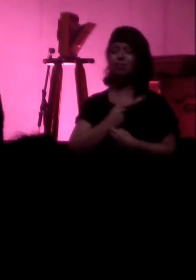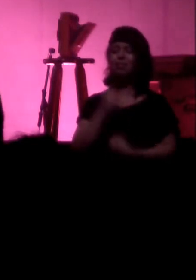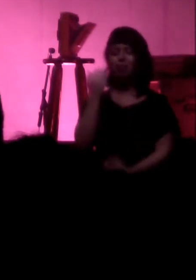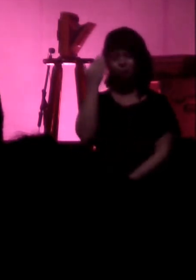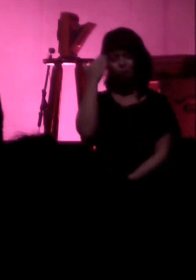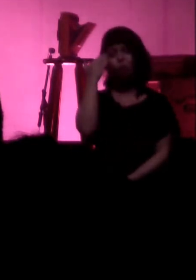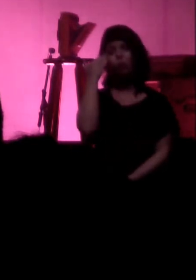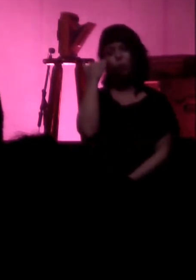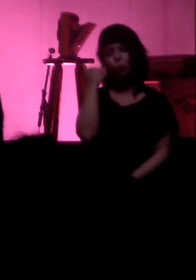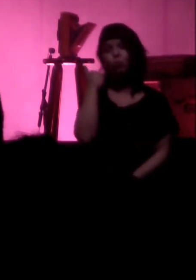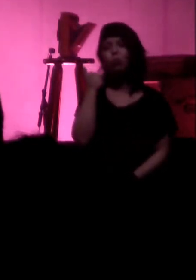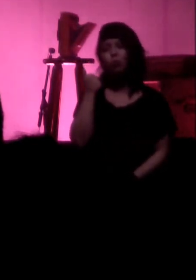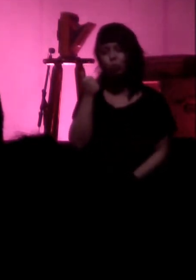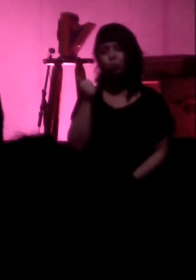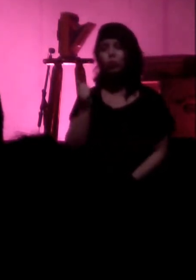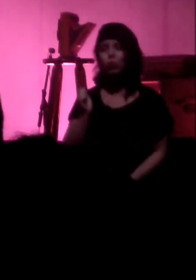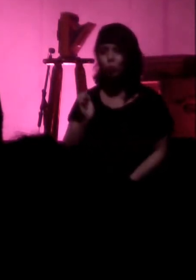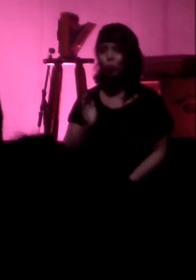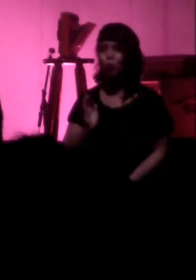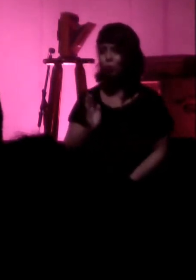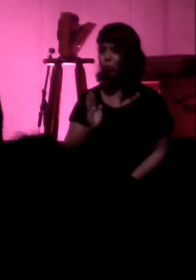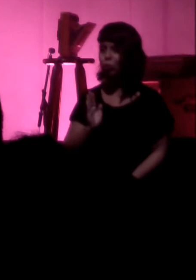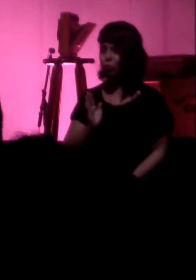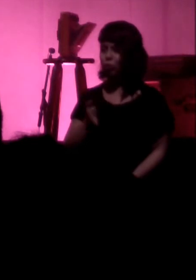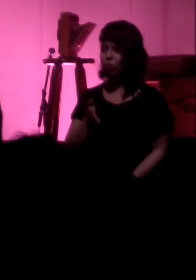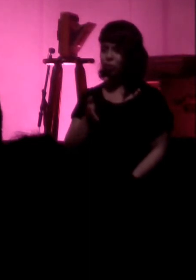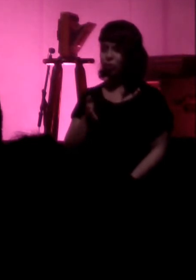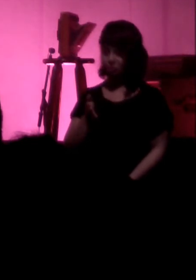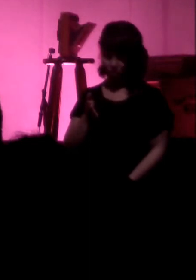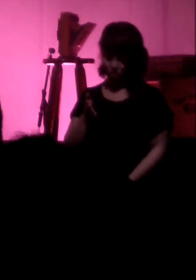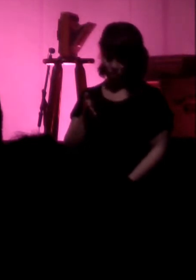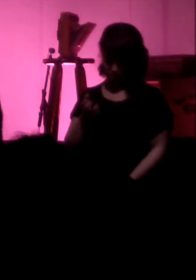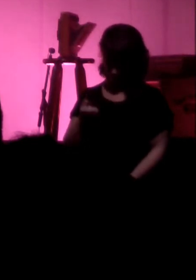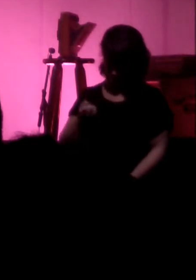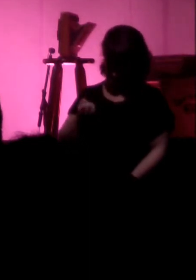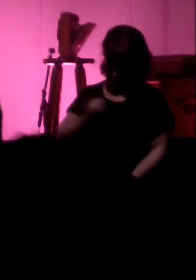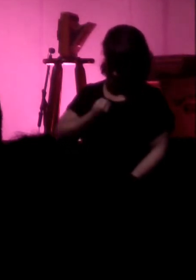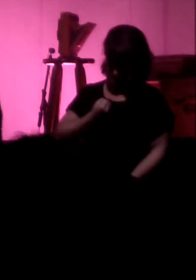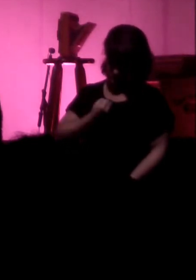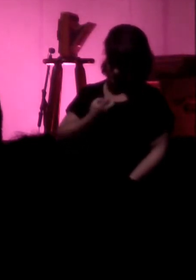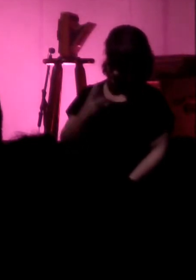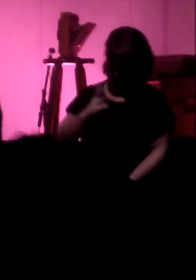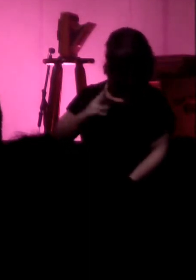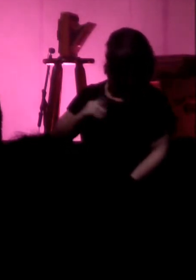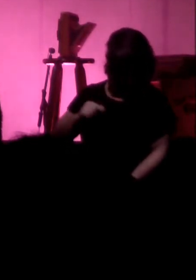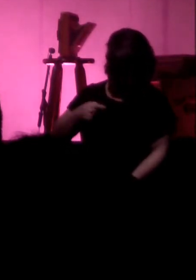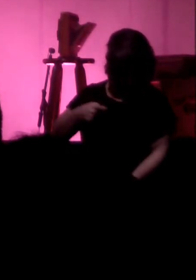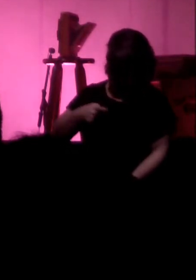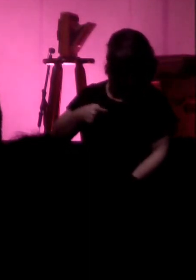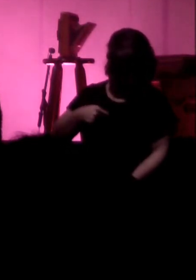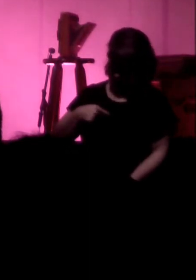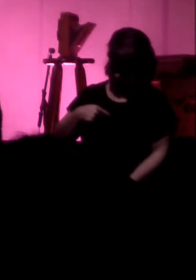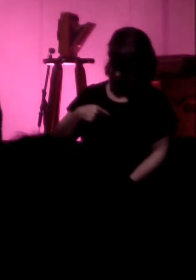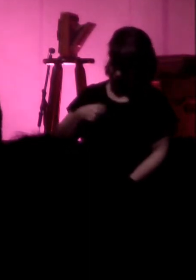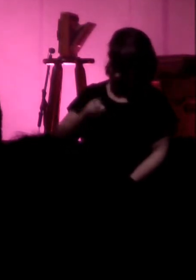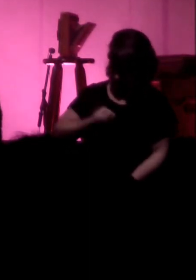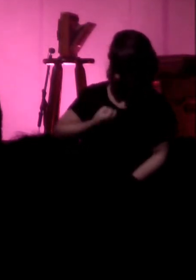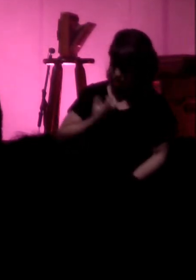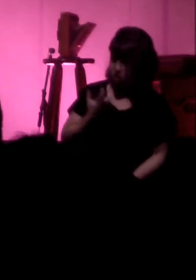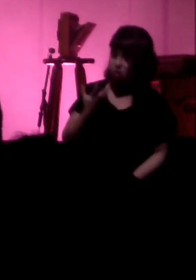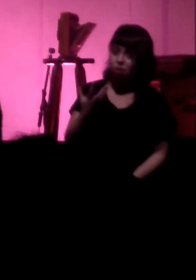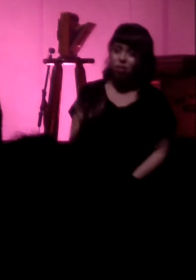Eu sei que cicatrizes falam, mas